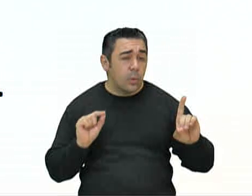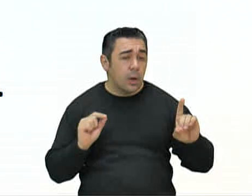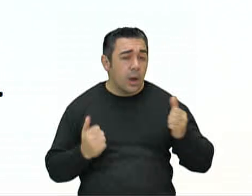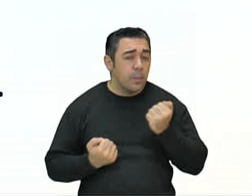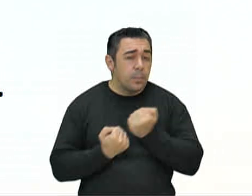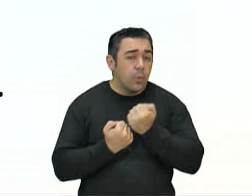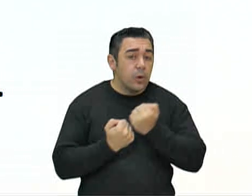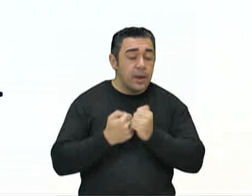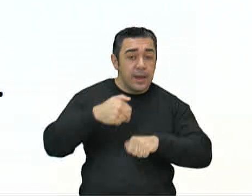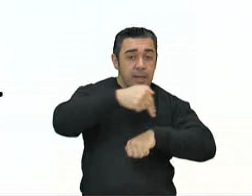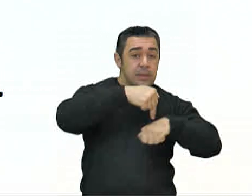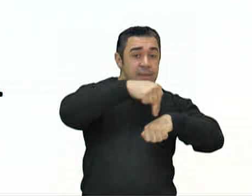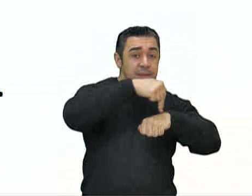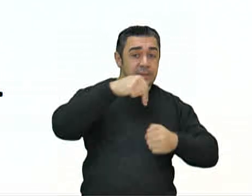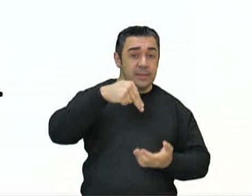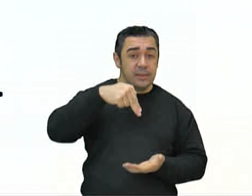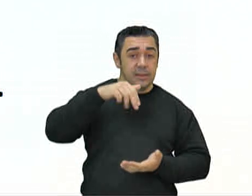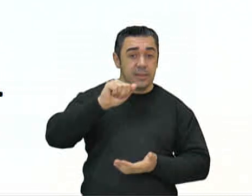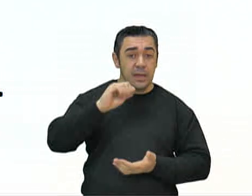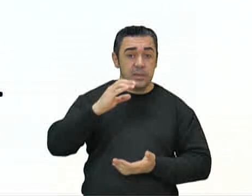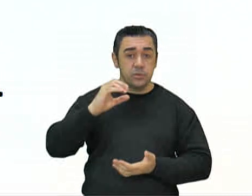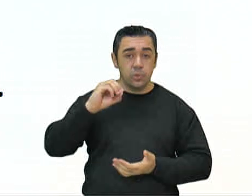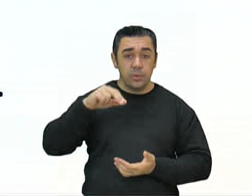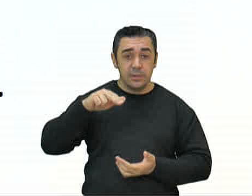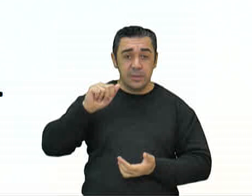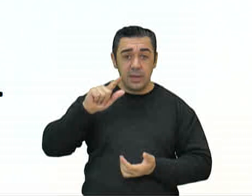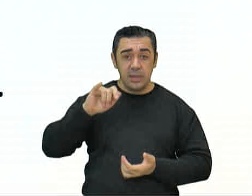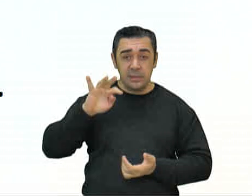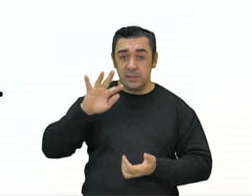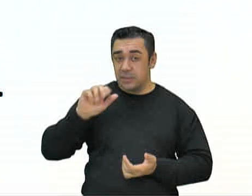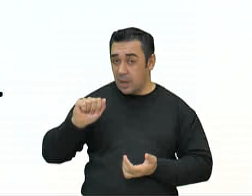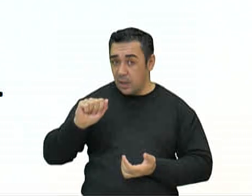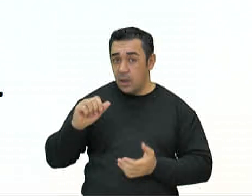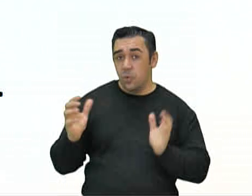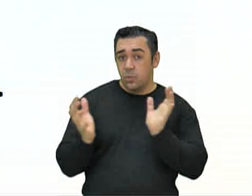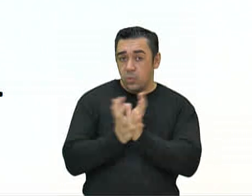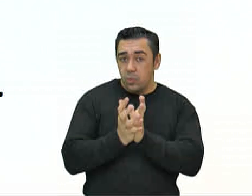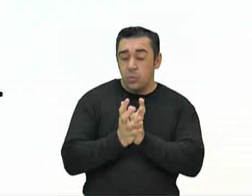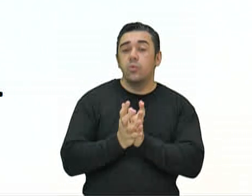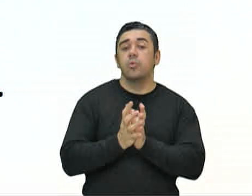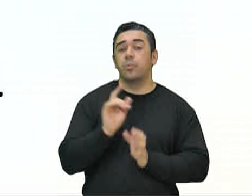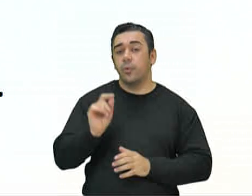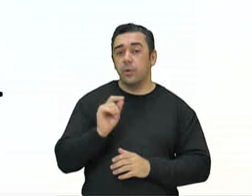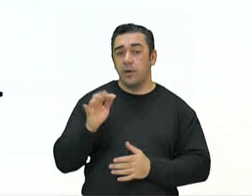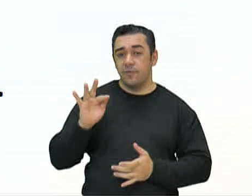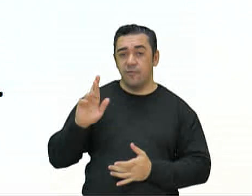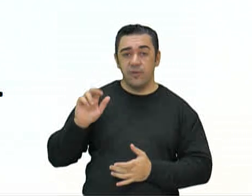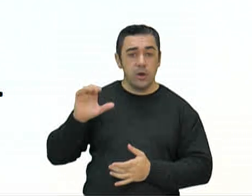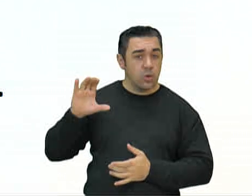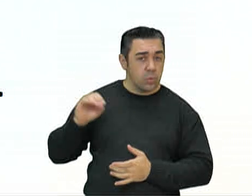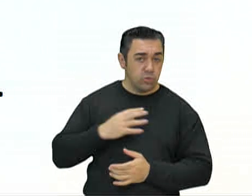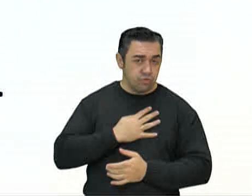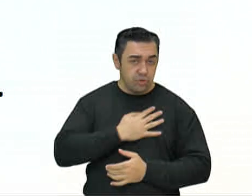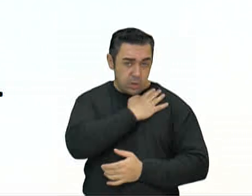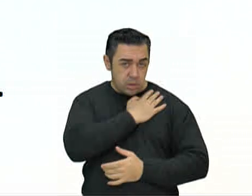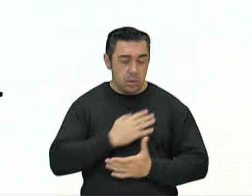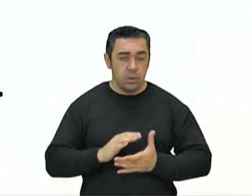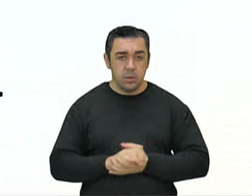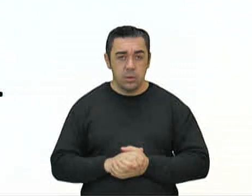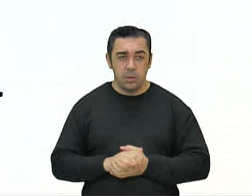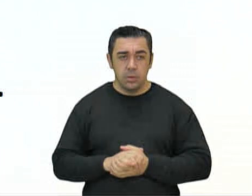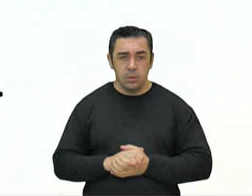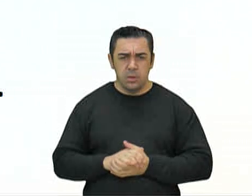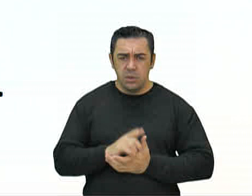aos nacionalistas, os conservadores liderados pelo general Franco? Essa é a questão. A.